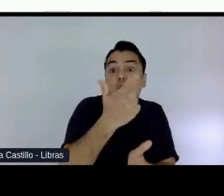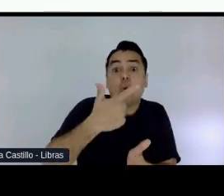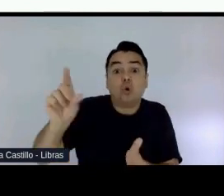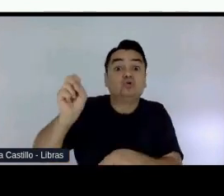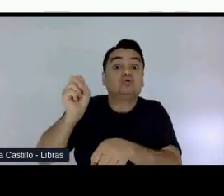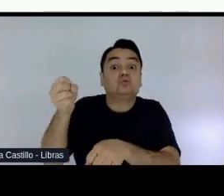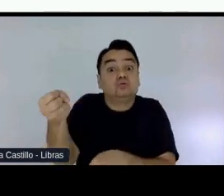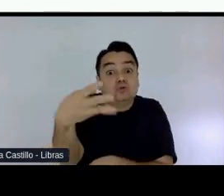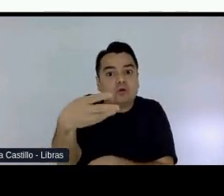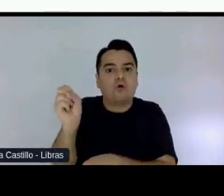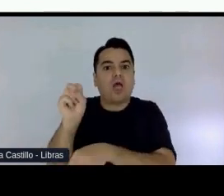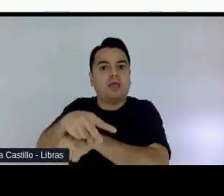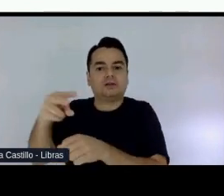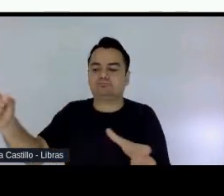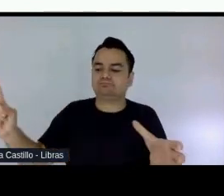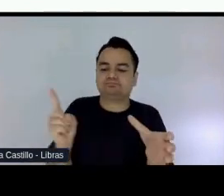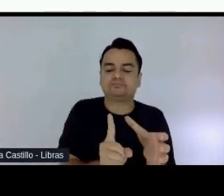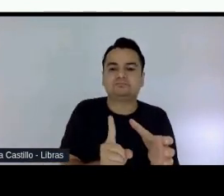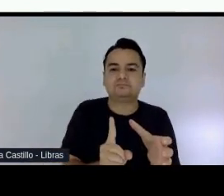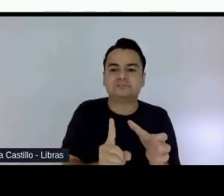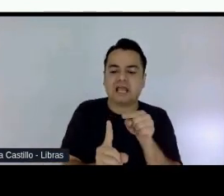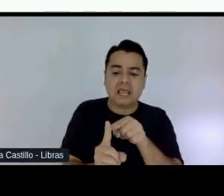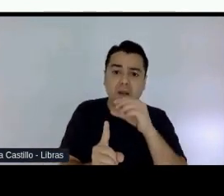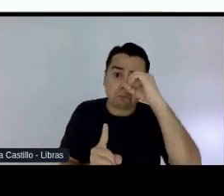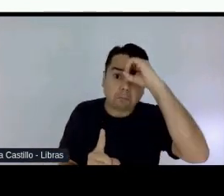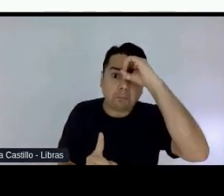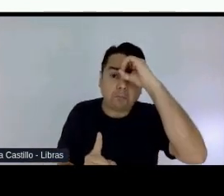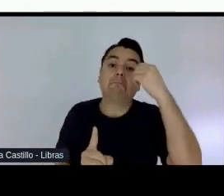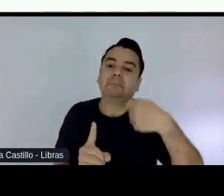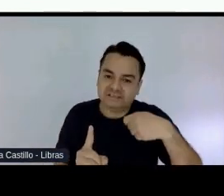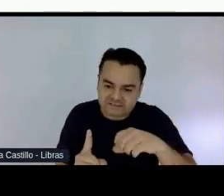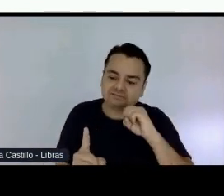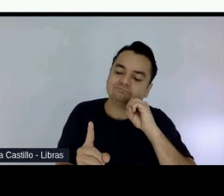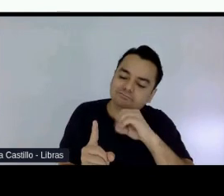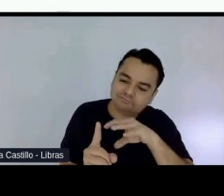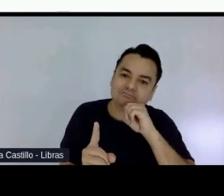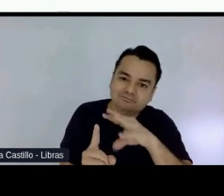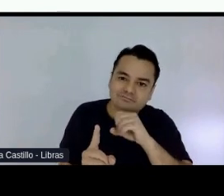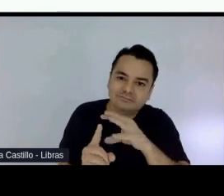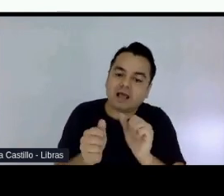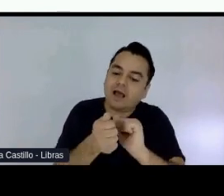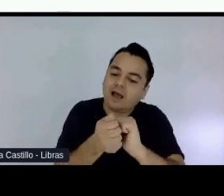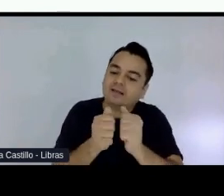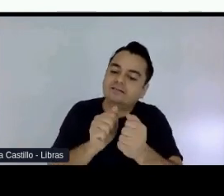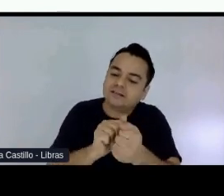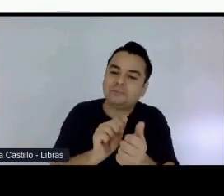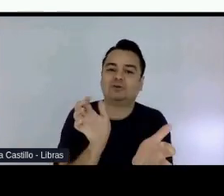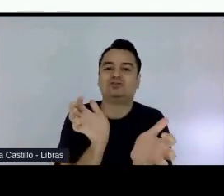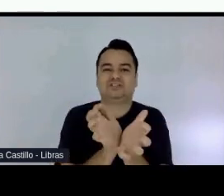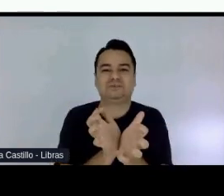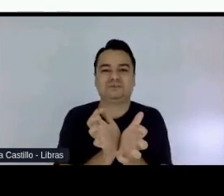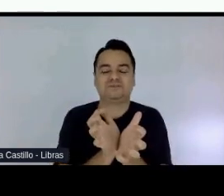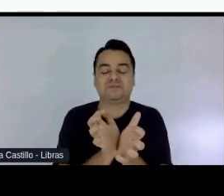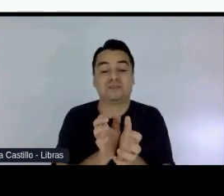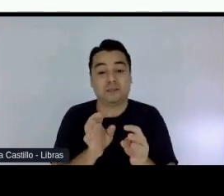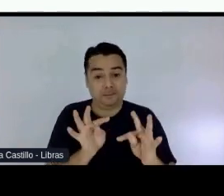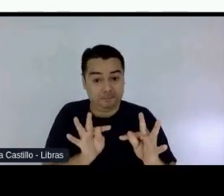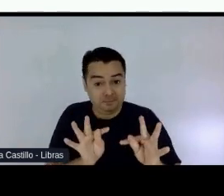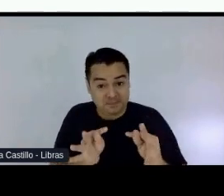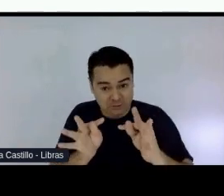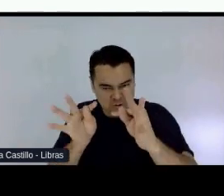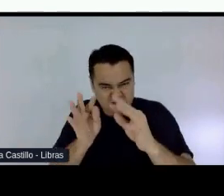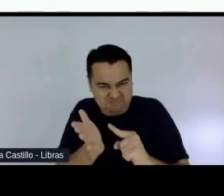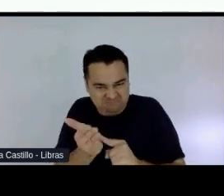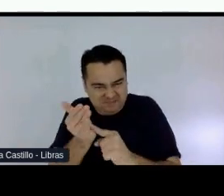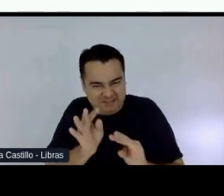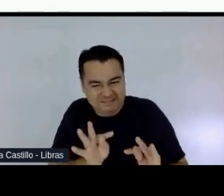aprendizados todos os dias com as pessoas. E muda, né? Na área da tecnologia, principalmente, a gente sabe que